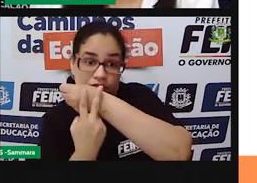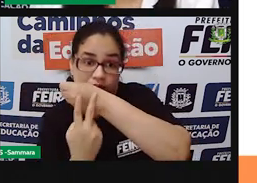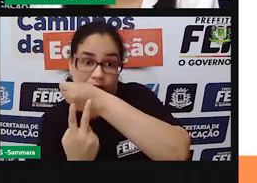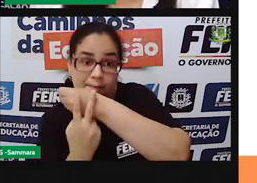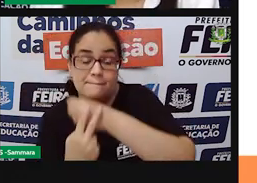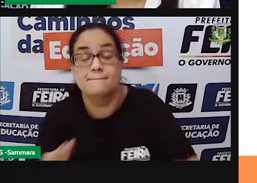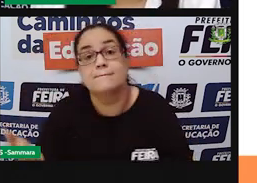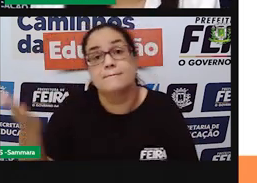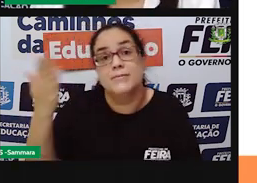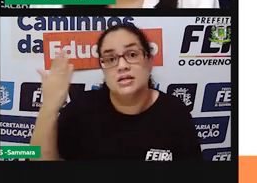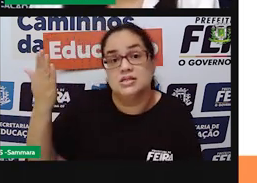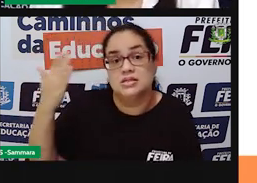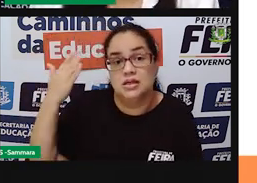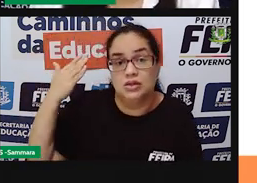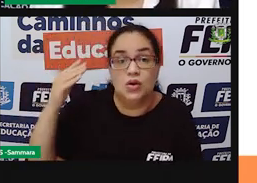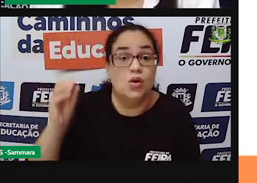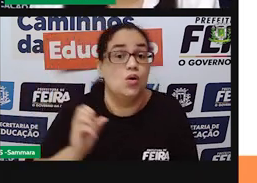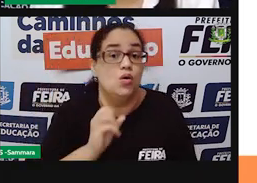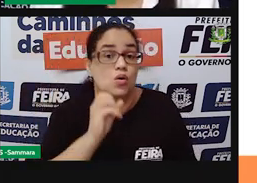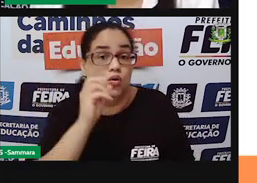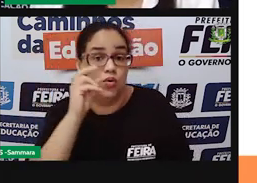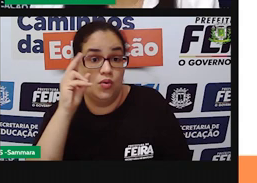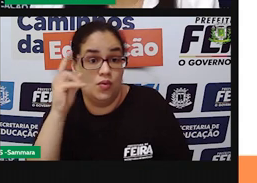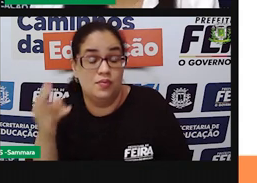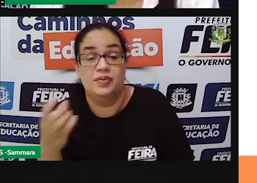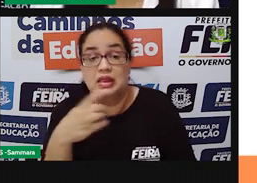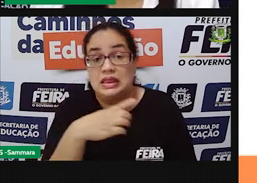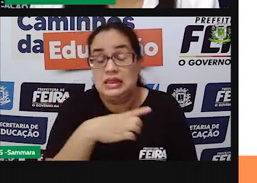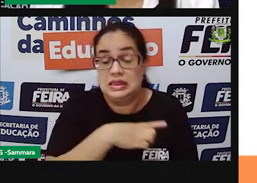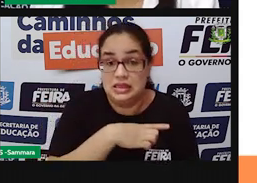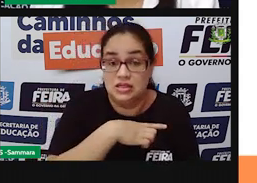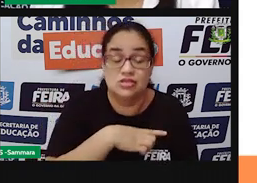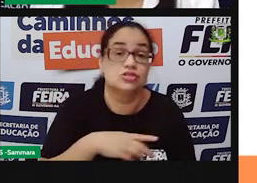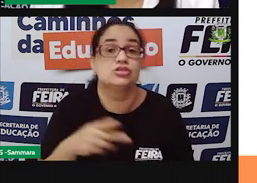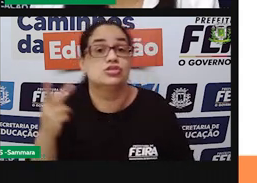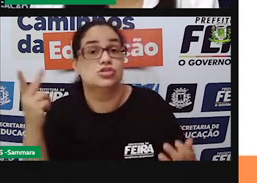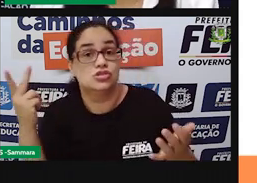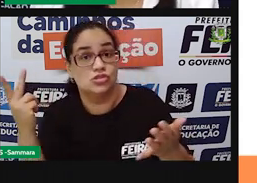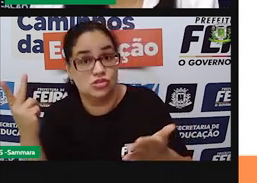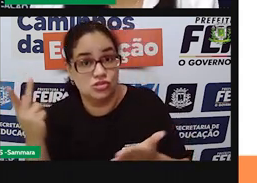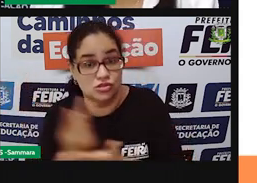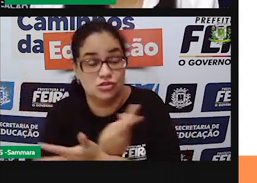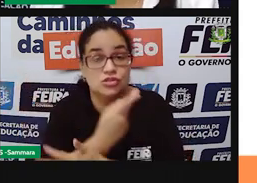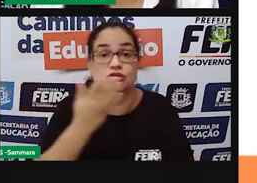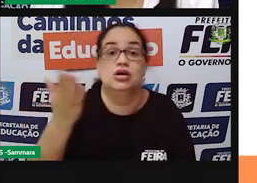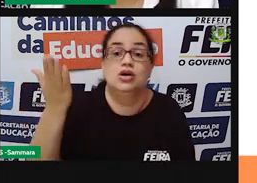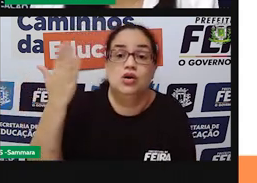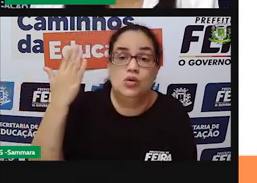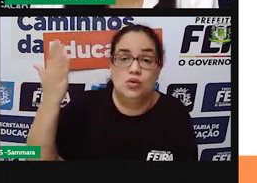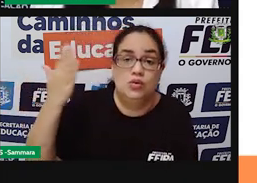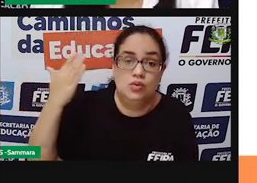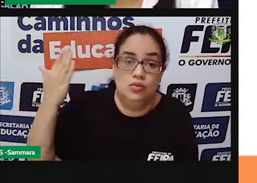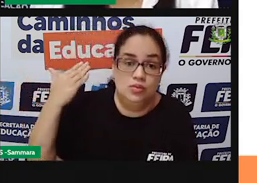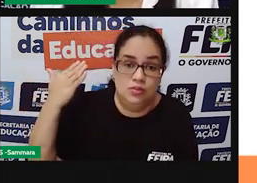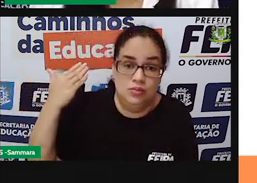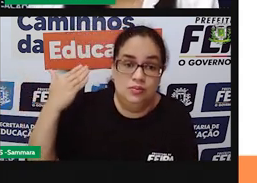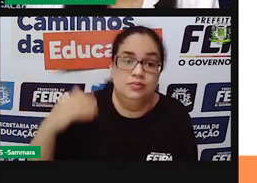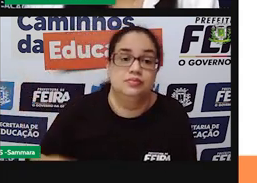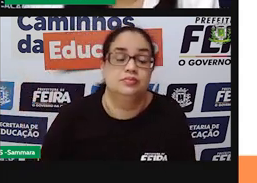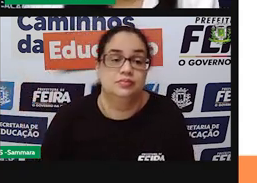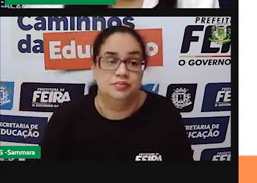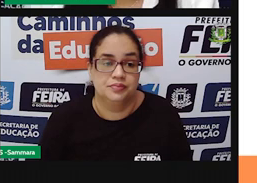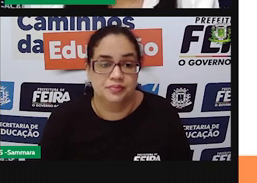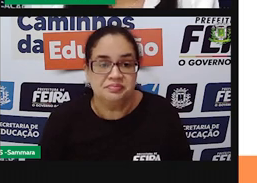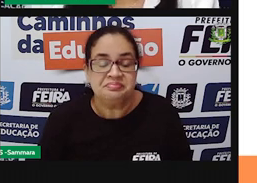ao passado, ou seja, em formas que indicam que uma determinada ação aconteceu num momento